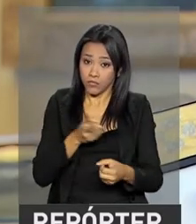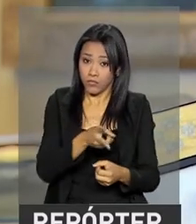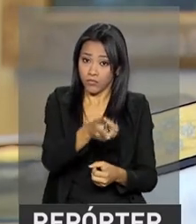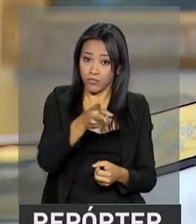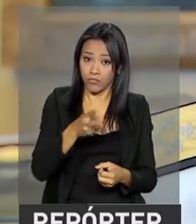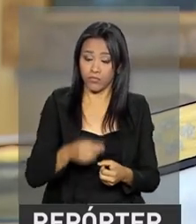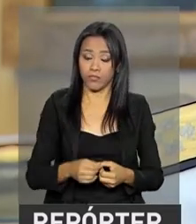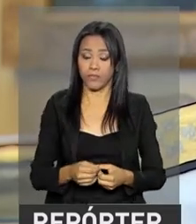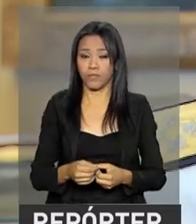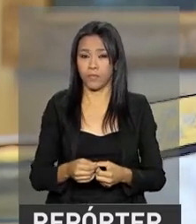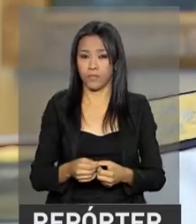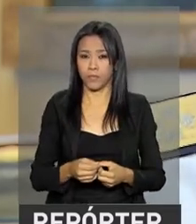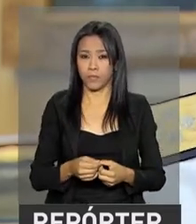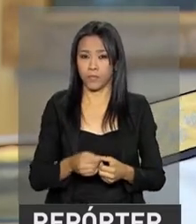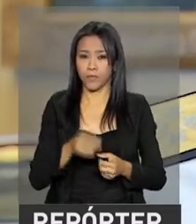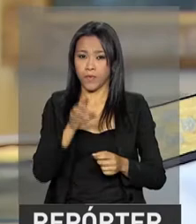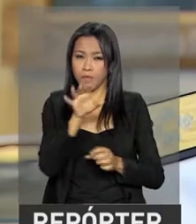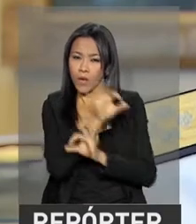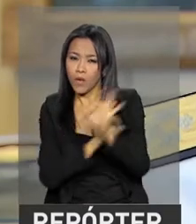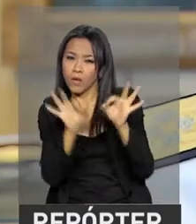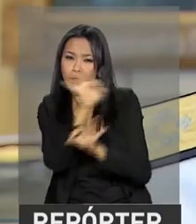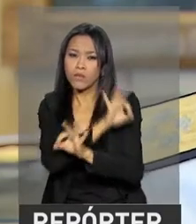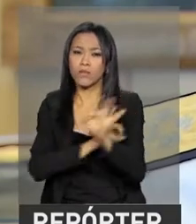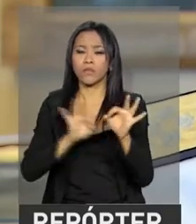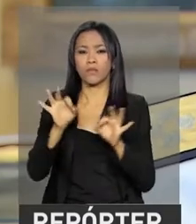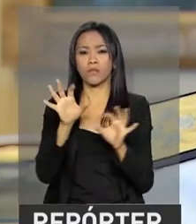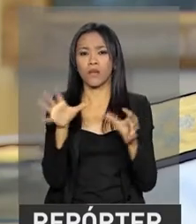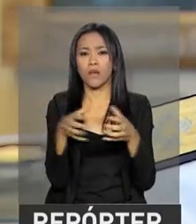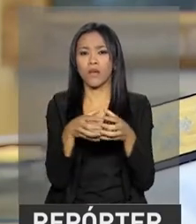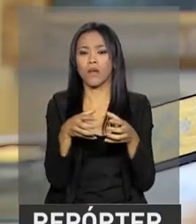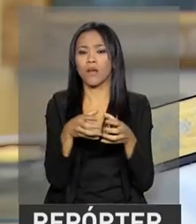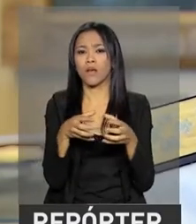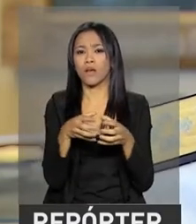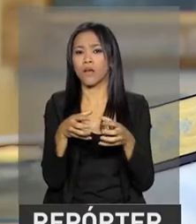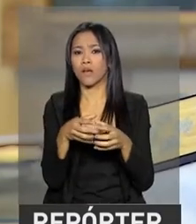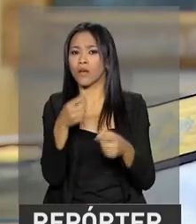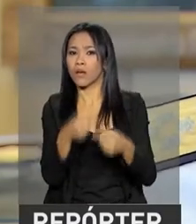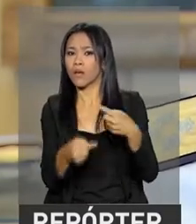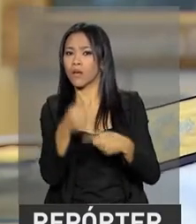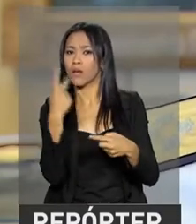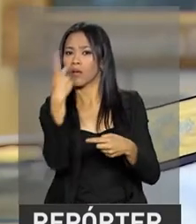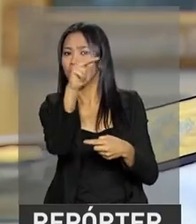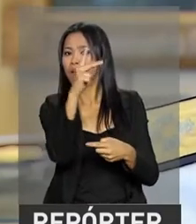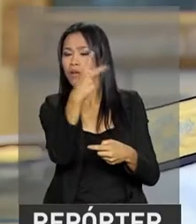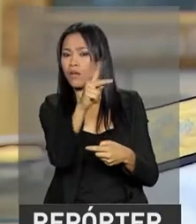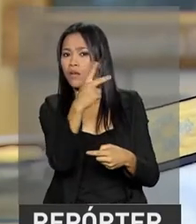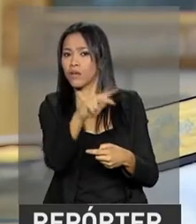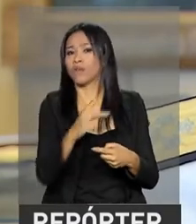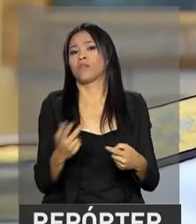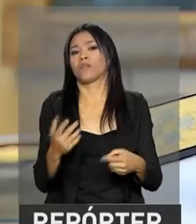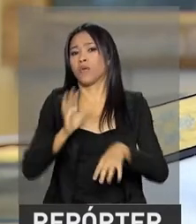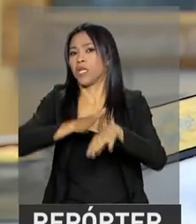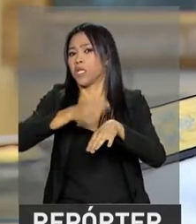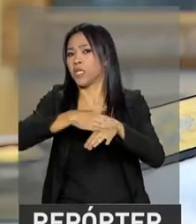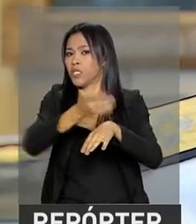que estruturaria o país para a sua reconstrução, para caminhar com pernas